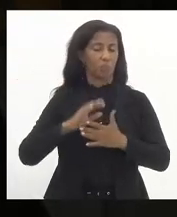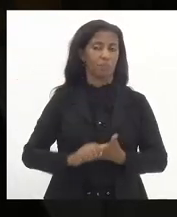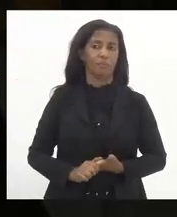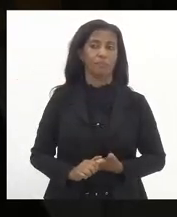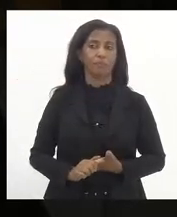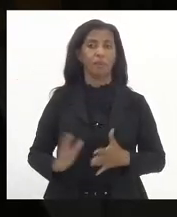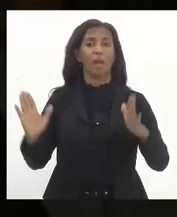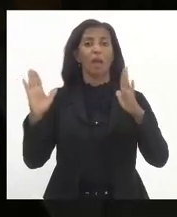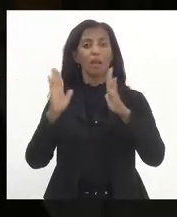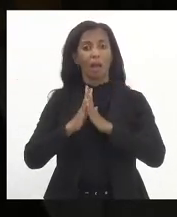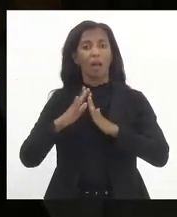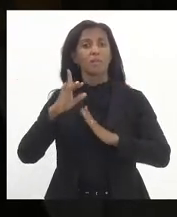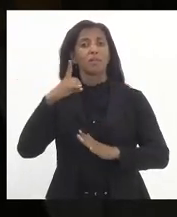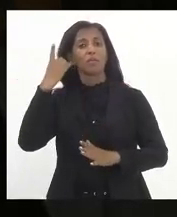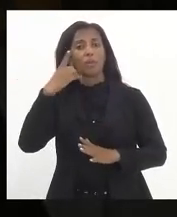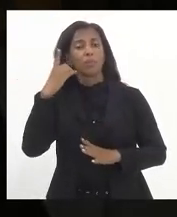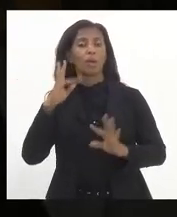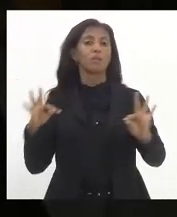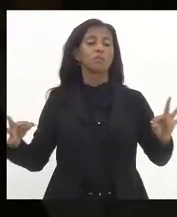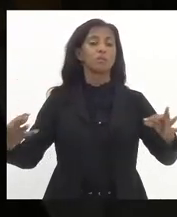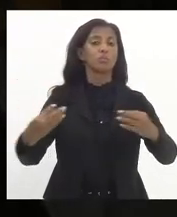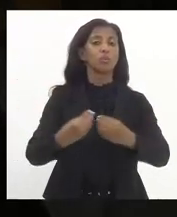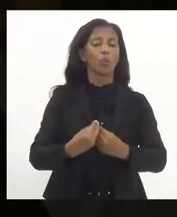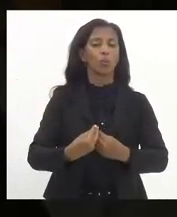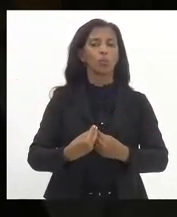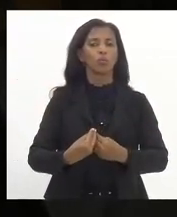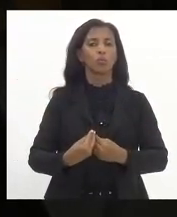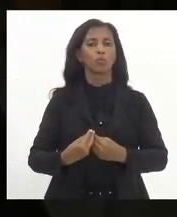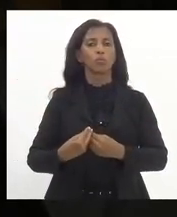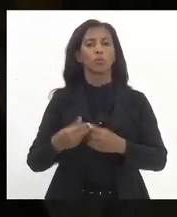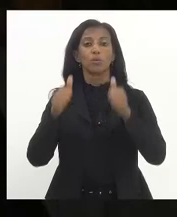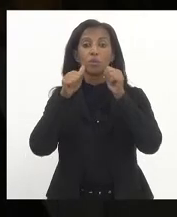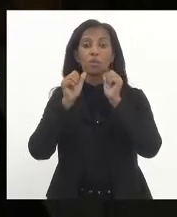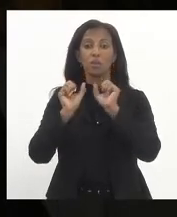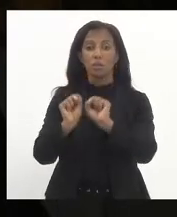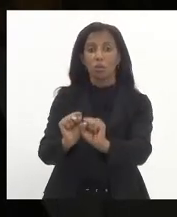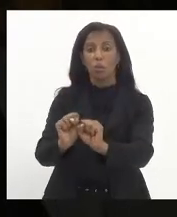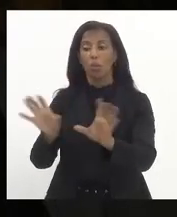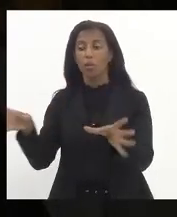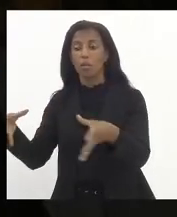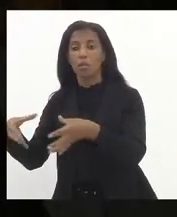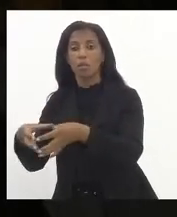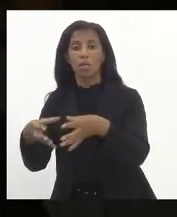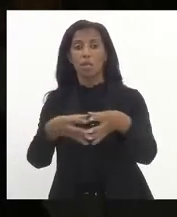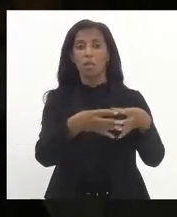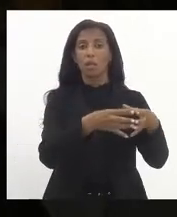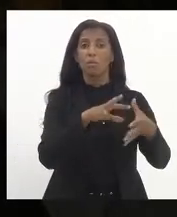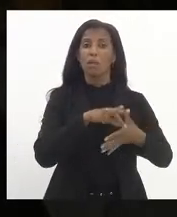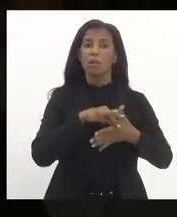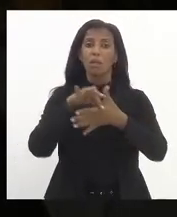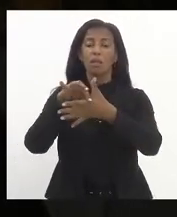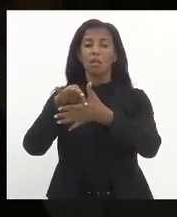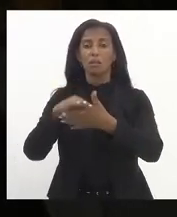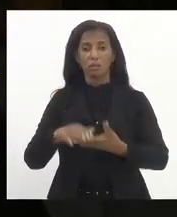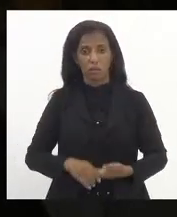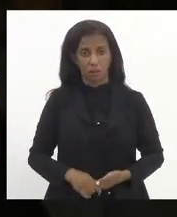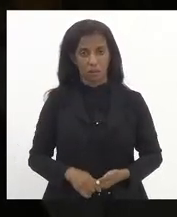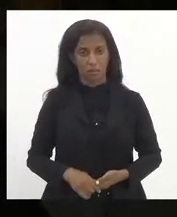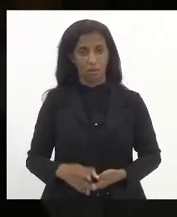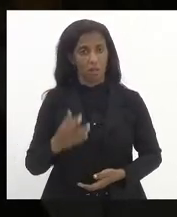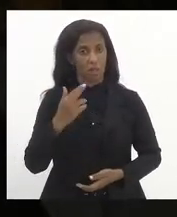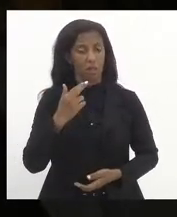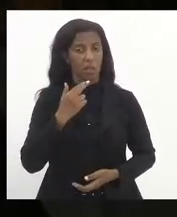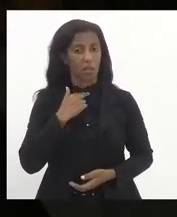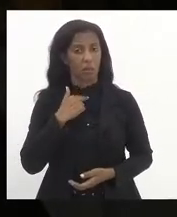A casa são os deputados, as deputadas, né, as assessorias, as equipes e uma liderança, né, e não dá para